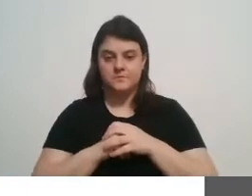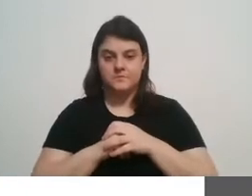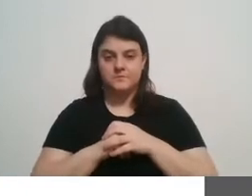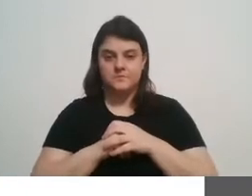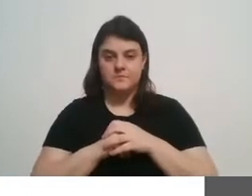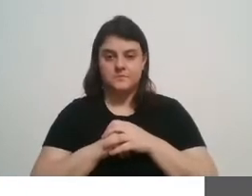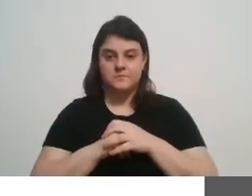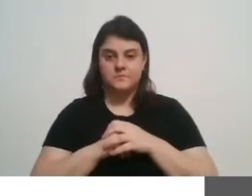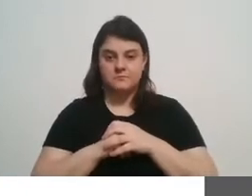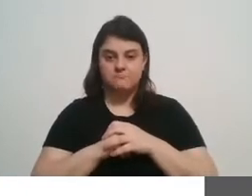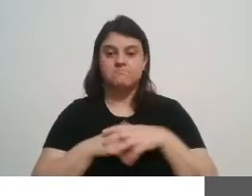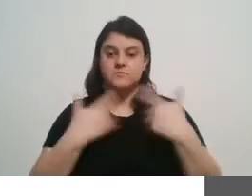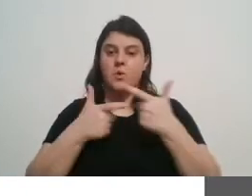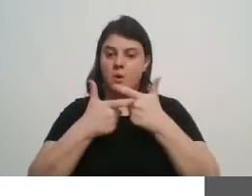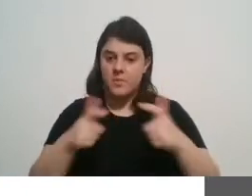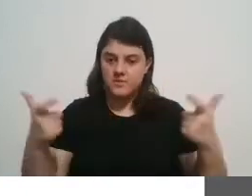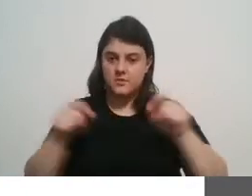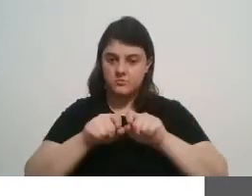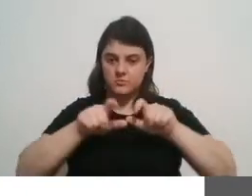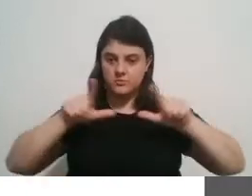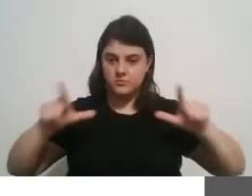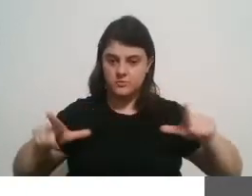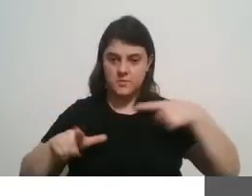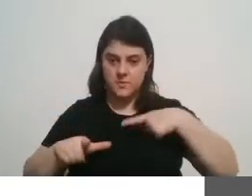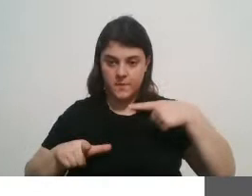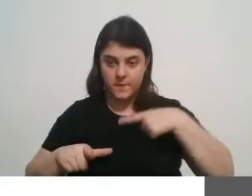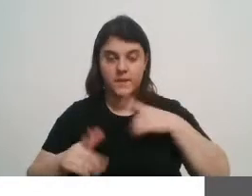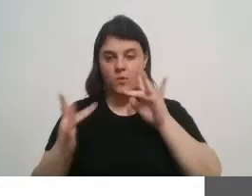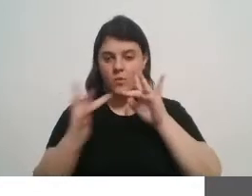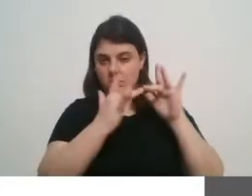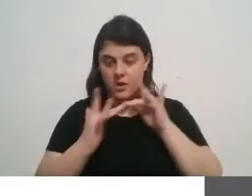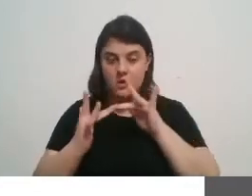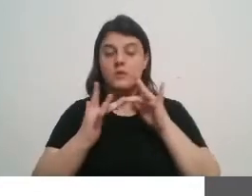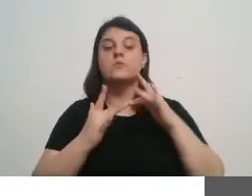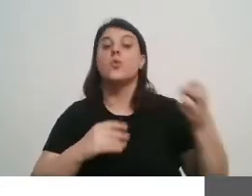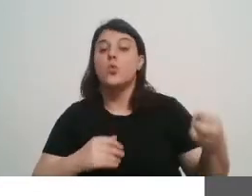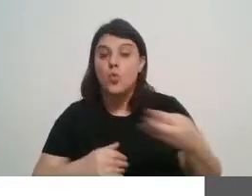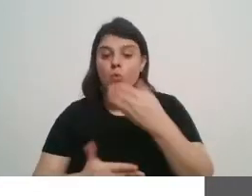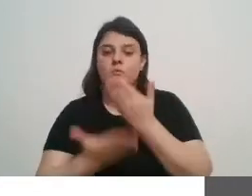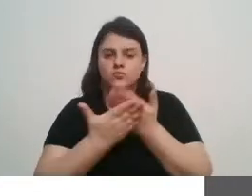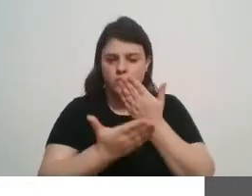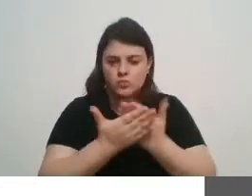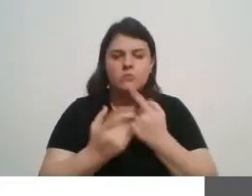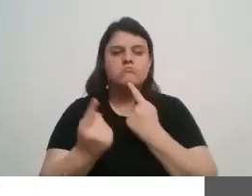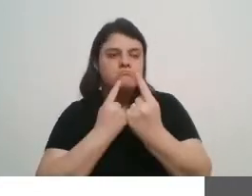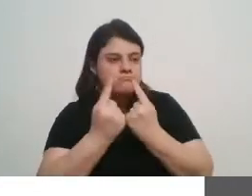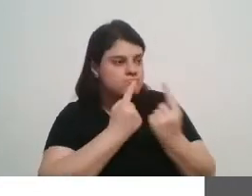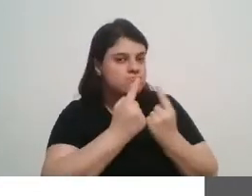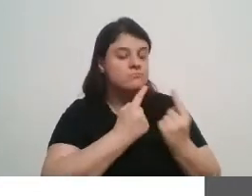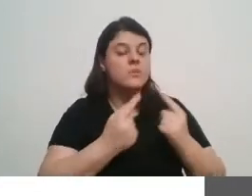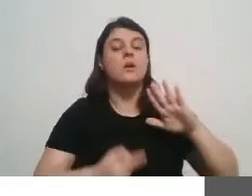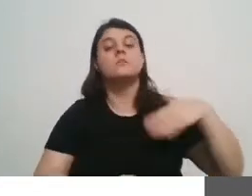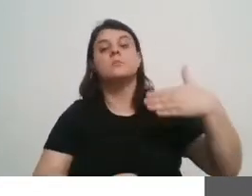As ampliações que eram feitas também depois dos contatos passavam por novos estudos, novas discussões, e depois